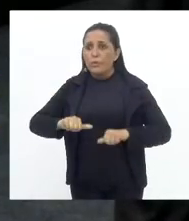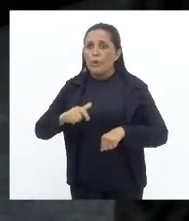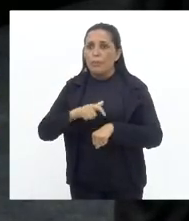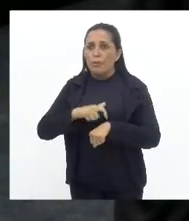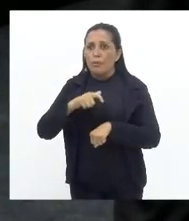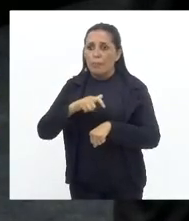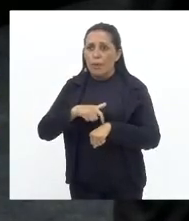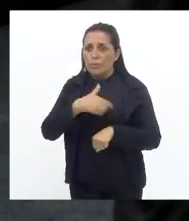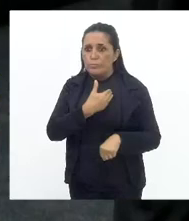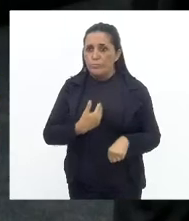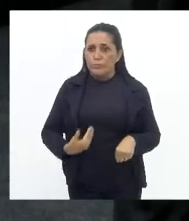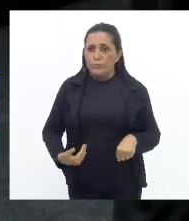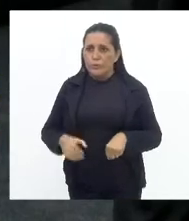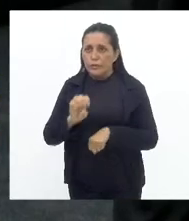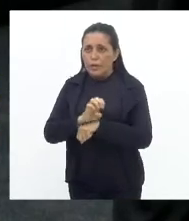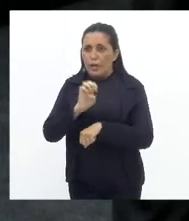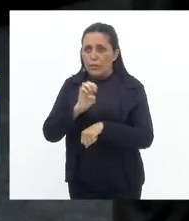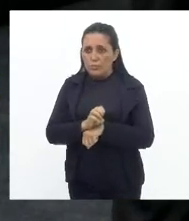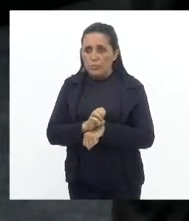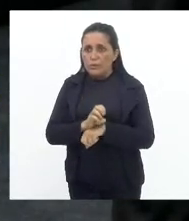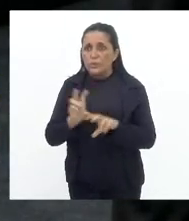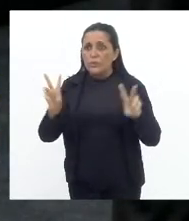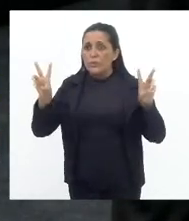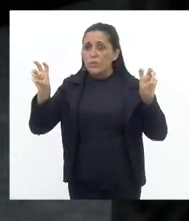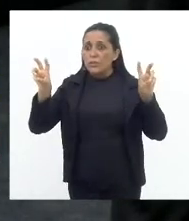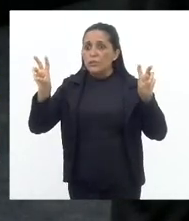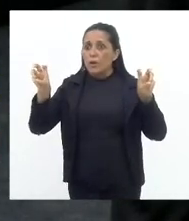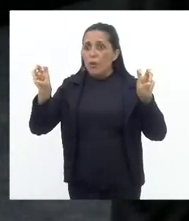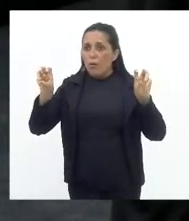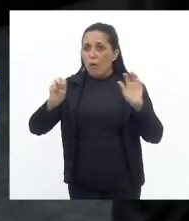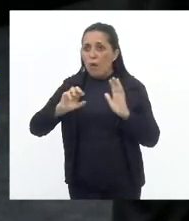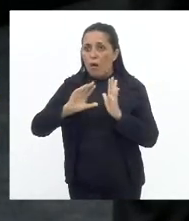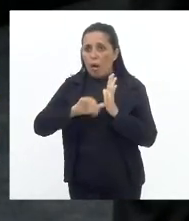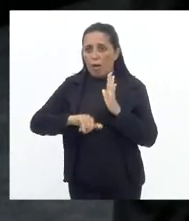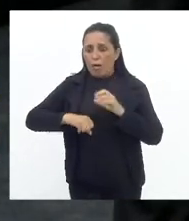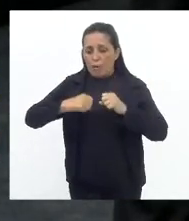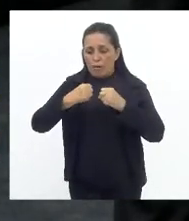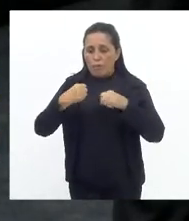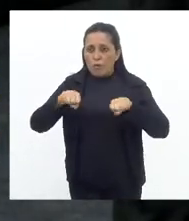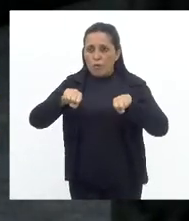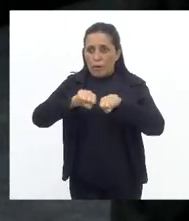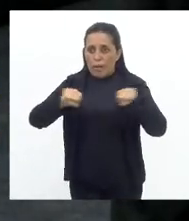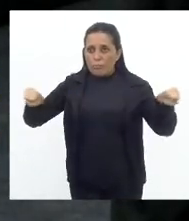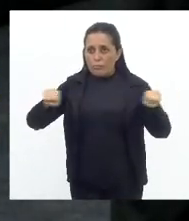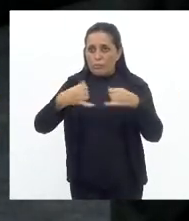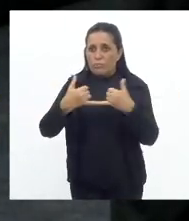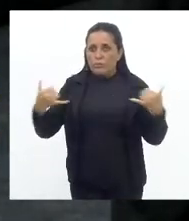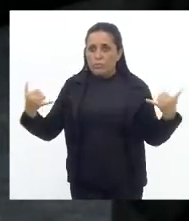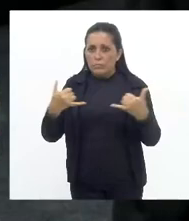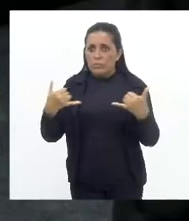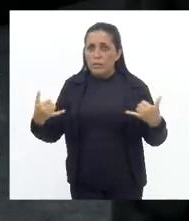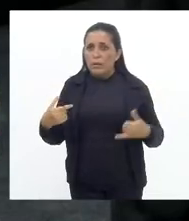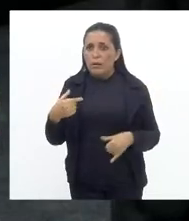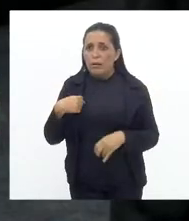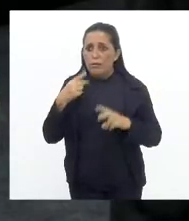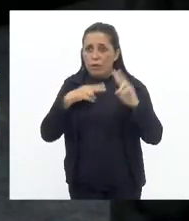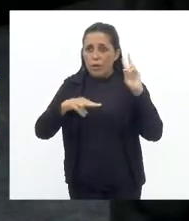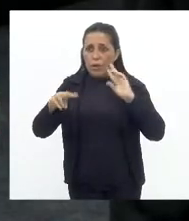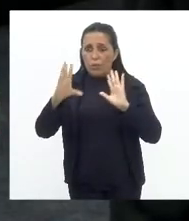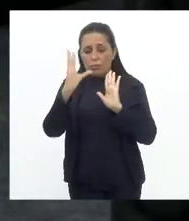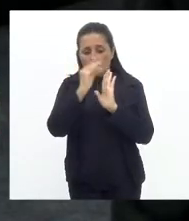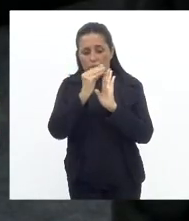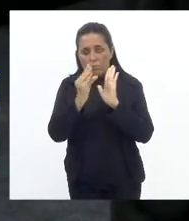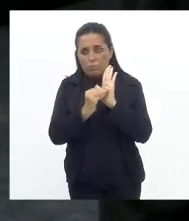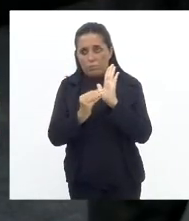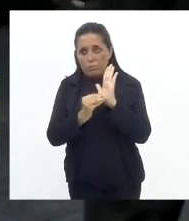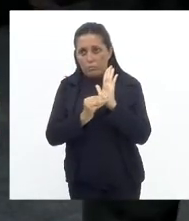desse estado a nossa questão dos furtos de cabos veja eu tenho dado